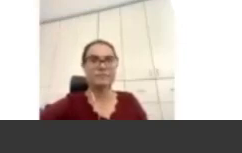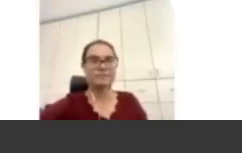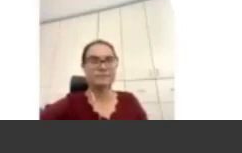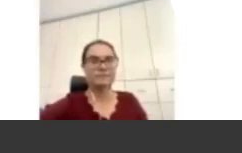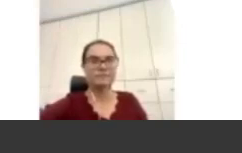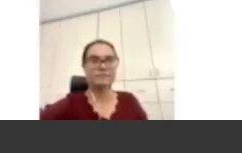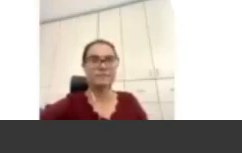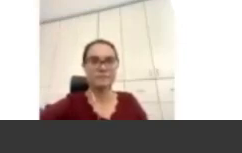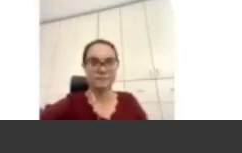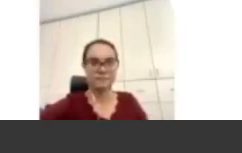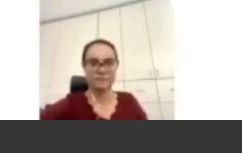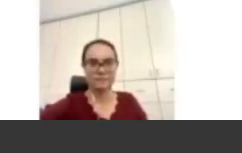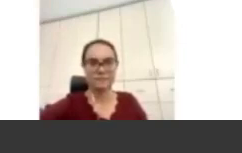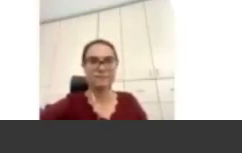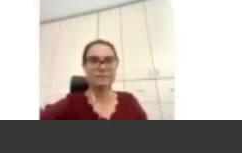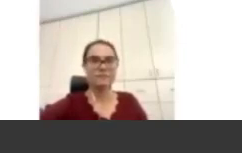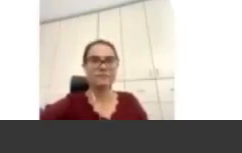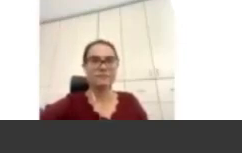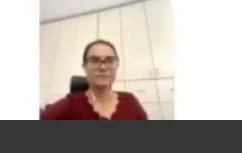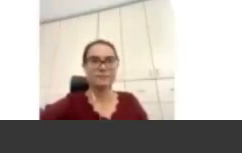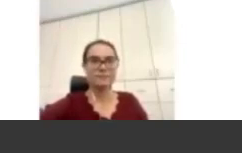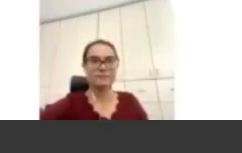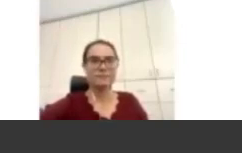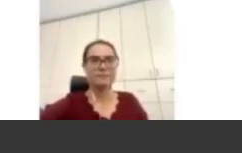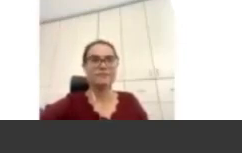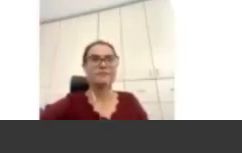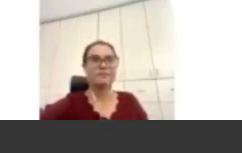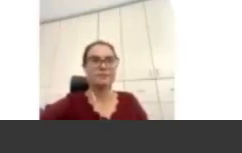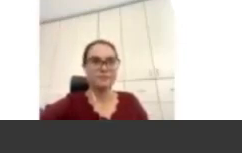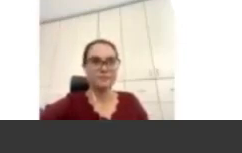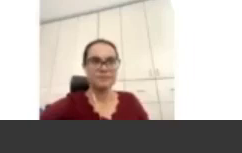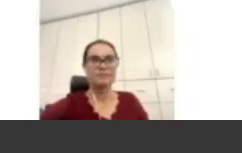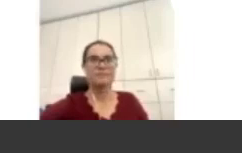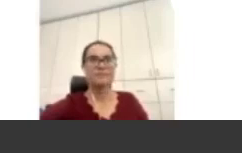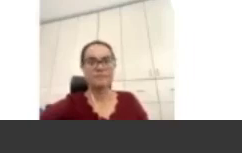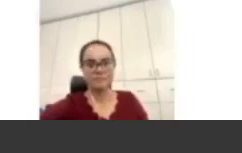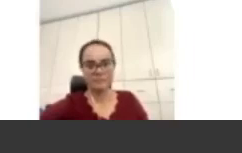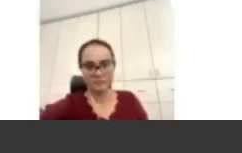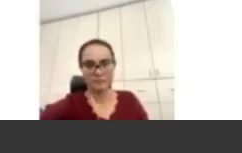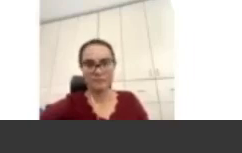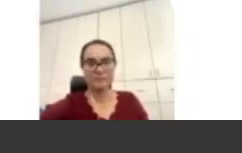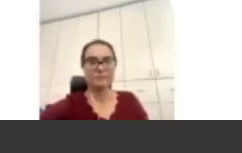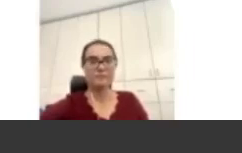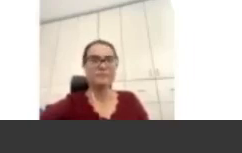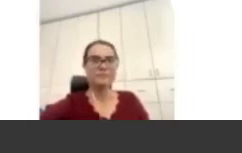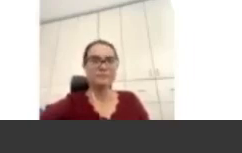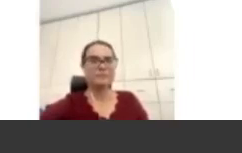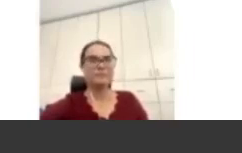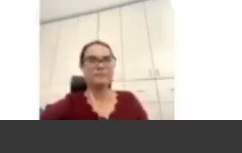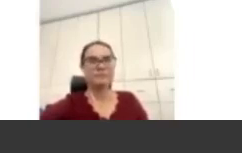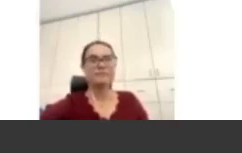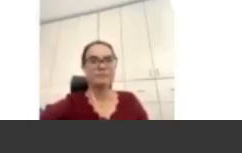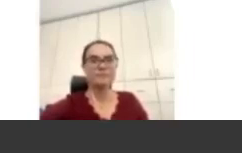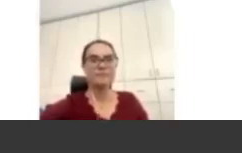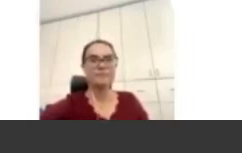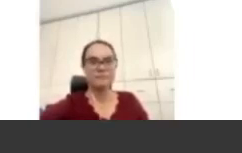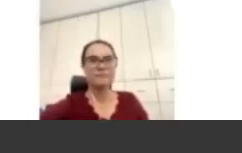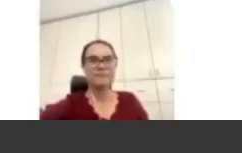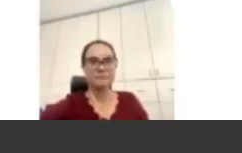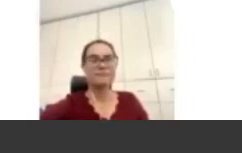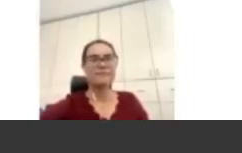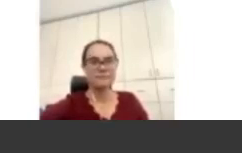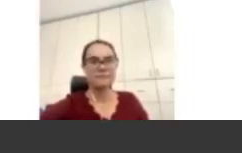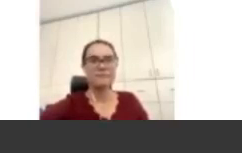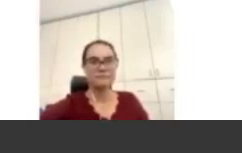no nosso material do Estado a questão de avaliar as pactuações locais para alguns sintomas específicos, né? Então, ali tem a questão da febre, como que fica a abordagem de uma